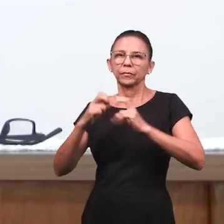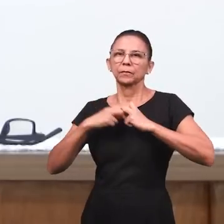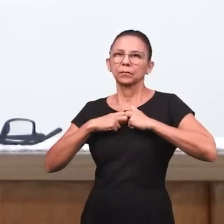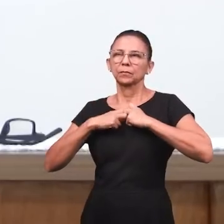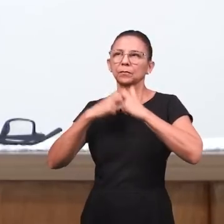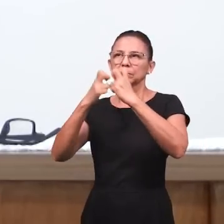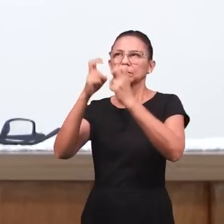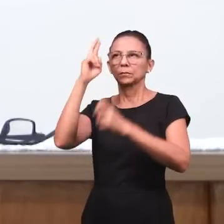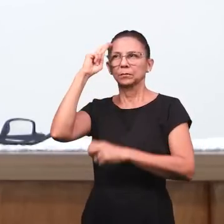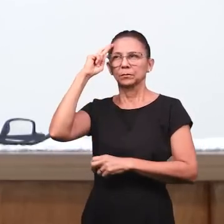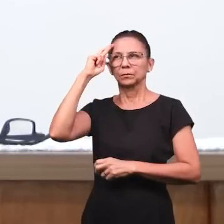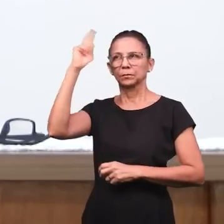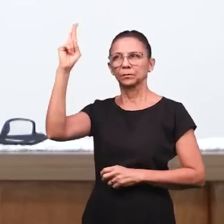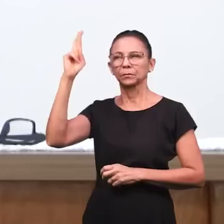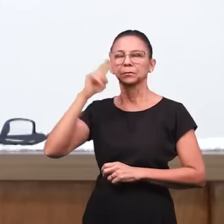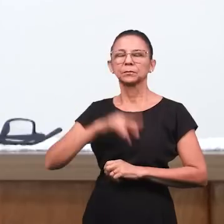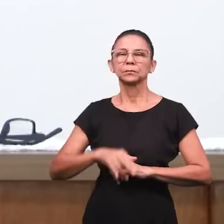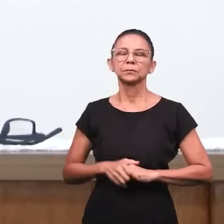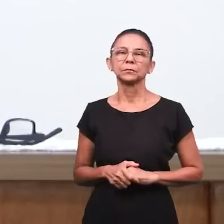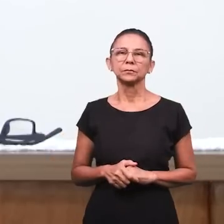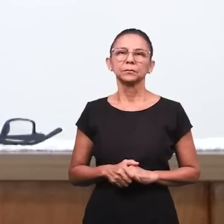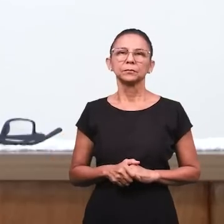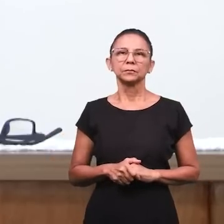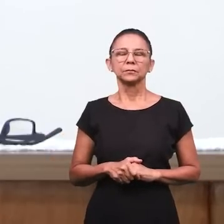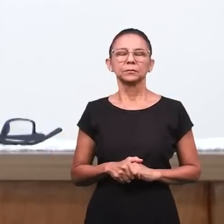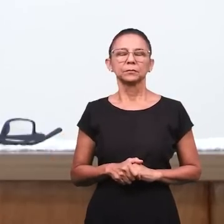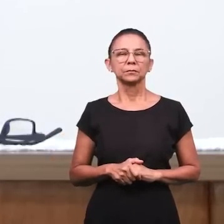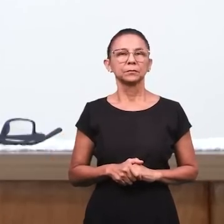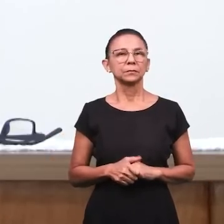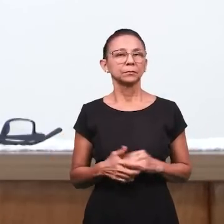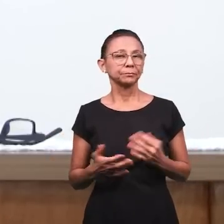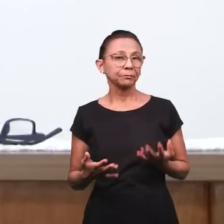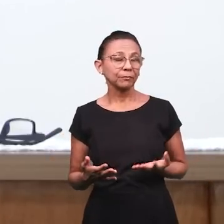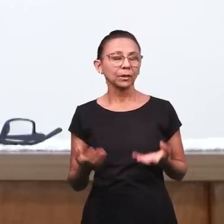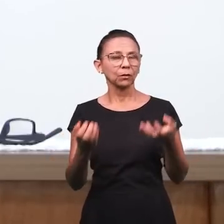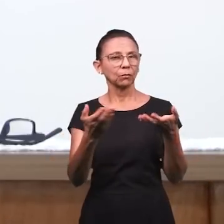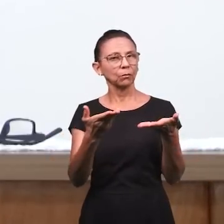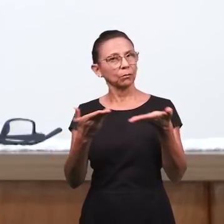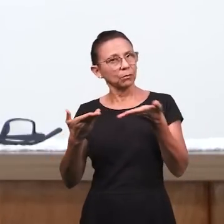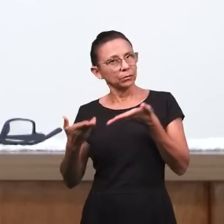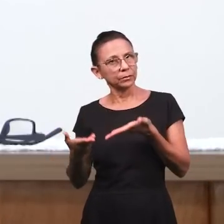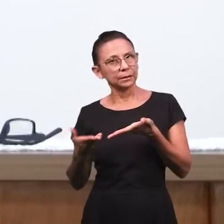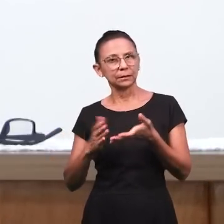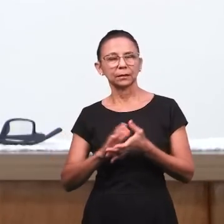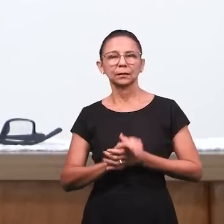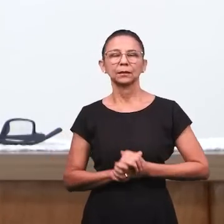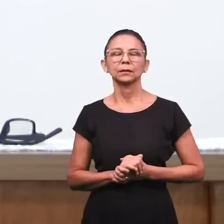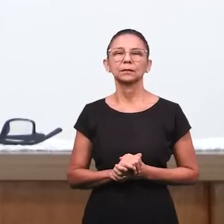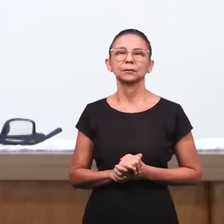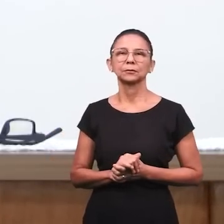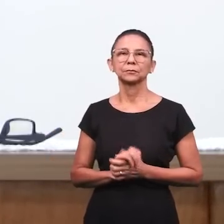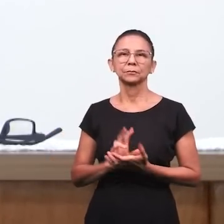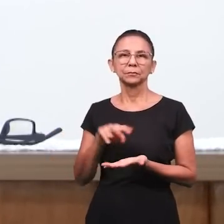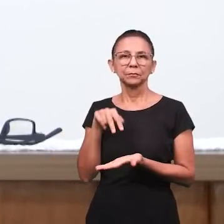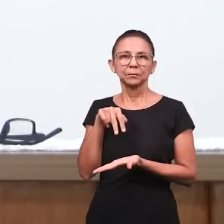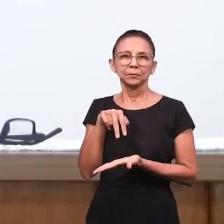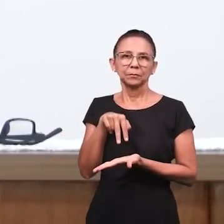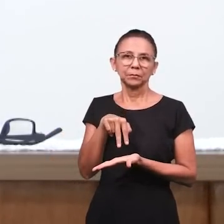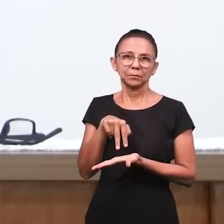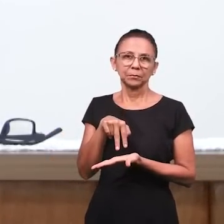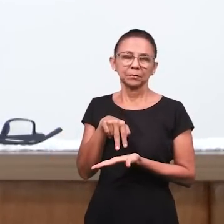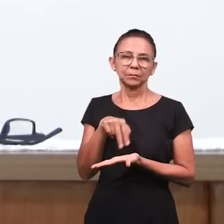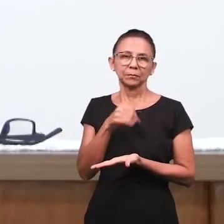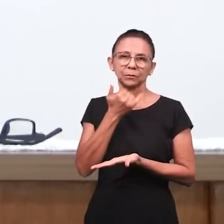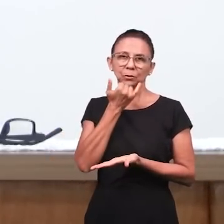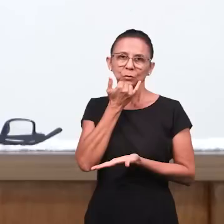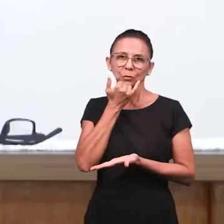invocação ao Senhor. E quero te convidar a estar, aqueles que puderem, a igreja em específico, a